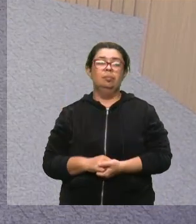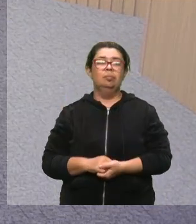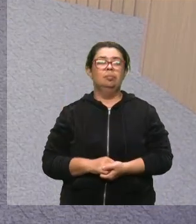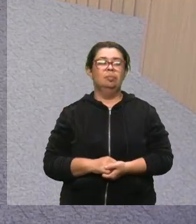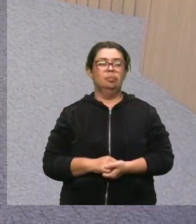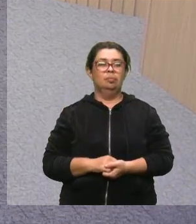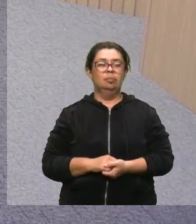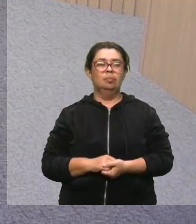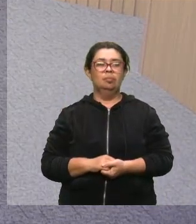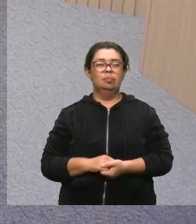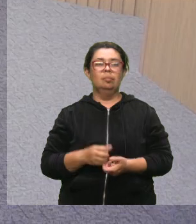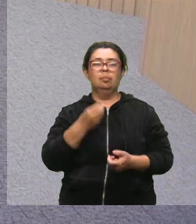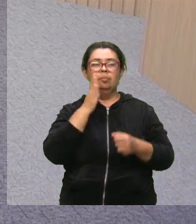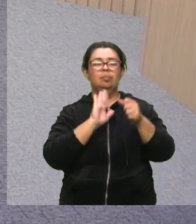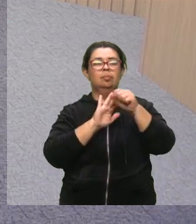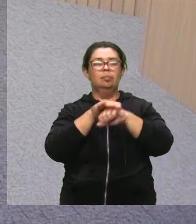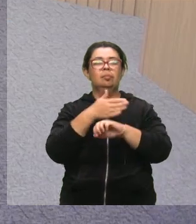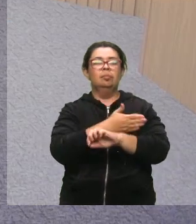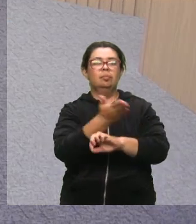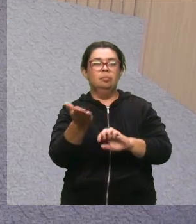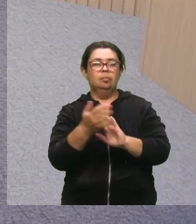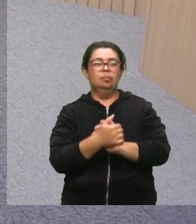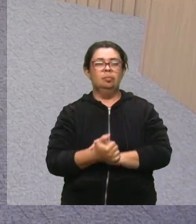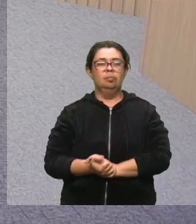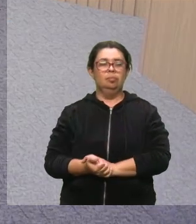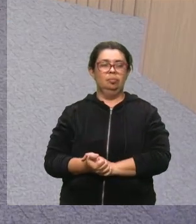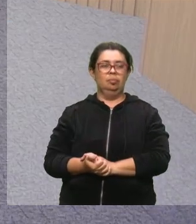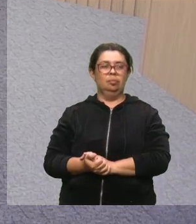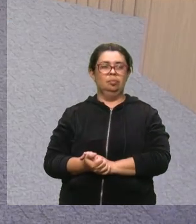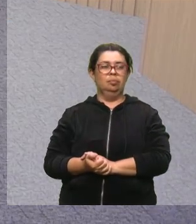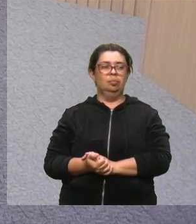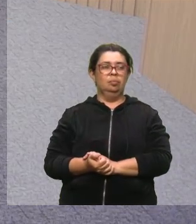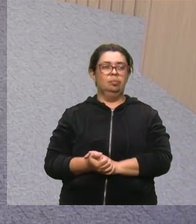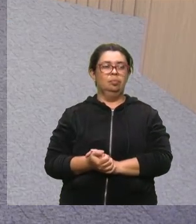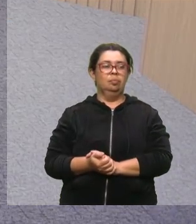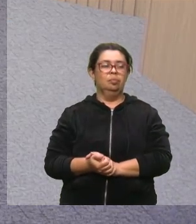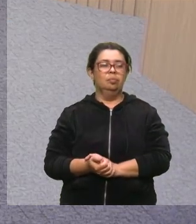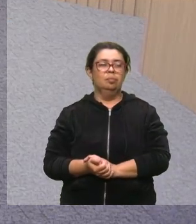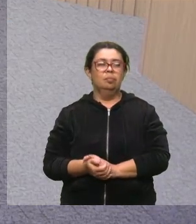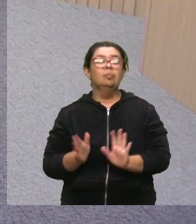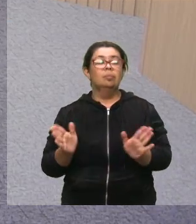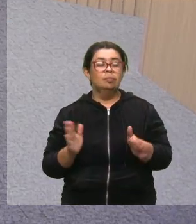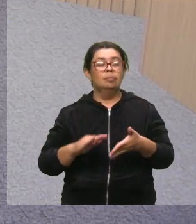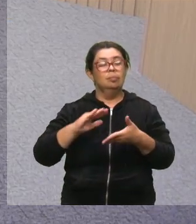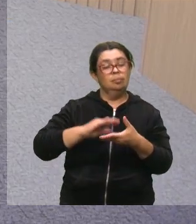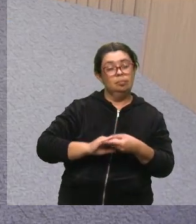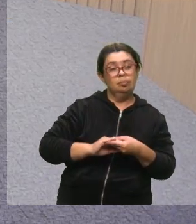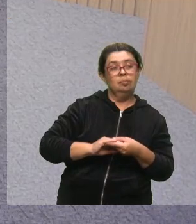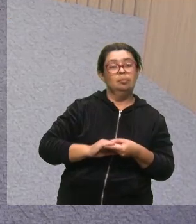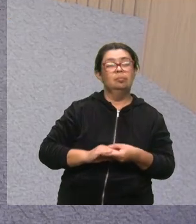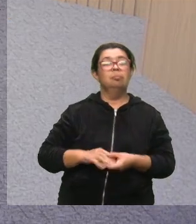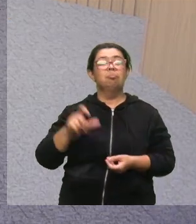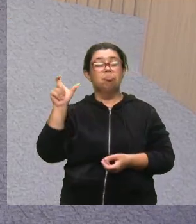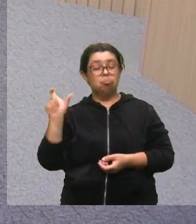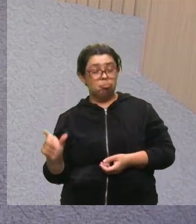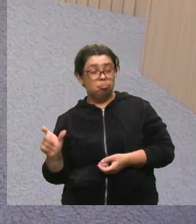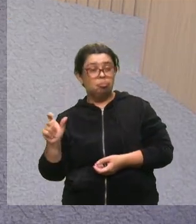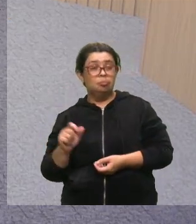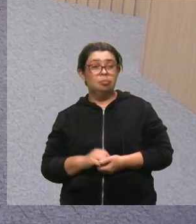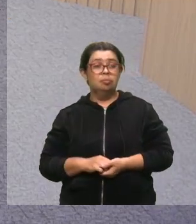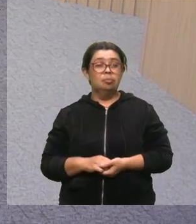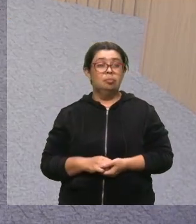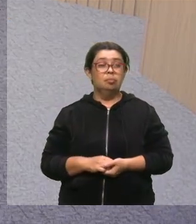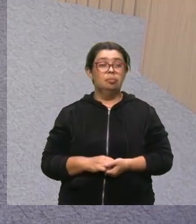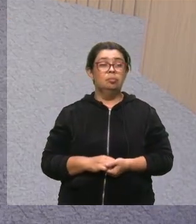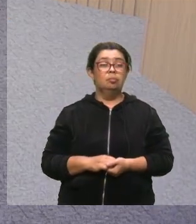Boa noite a todos. Em nome do vereador Fernando, eu cumprimento a mesa. Agradeço essa oportunidade. Eu sou supervisor